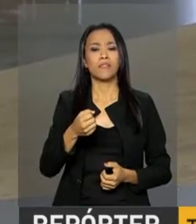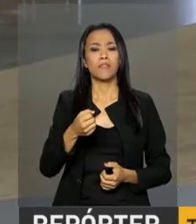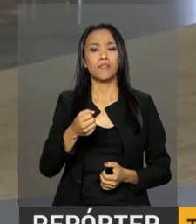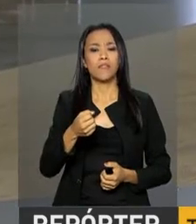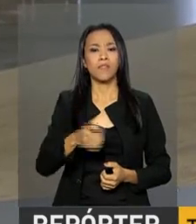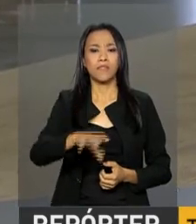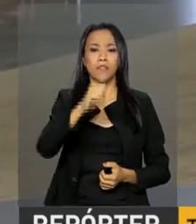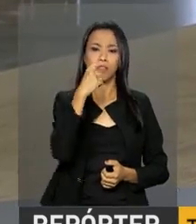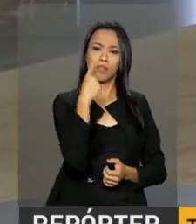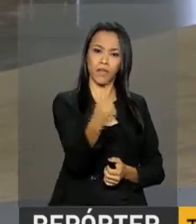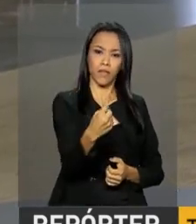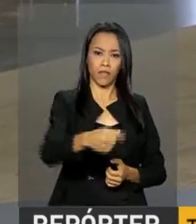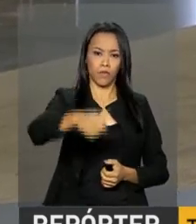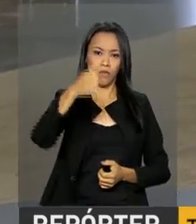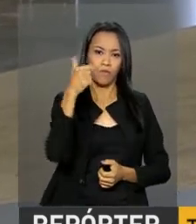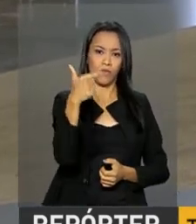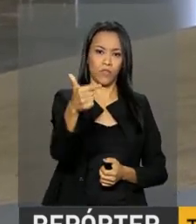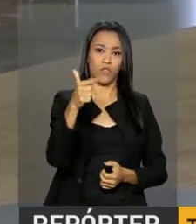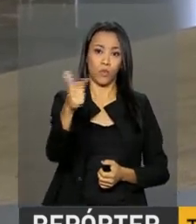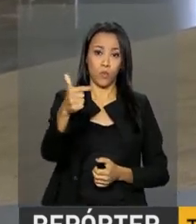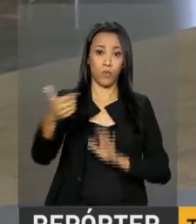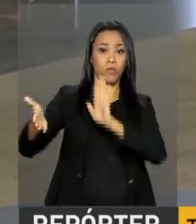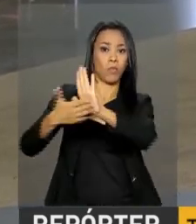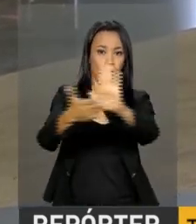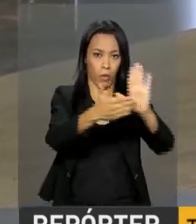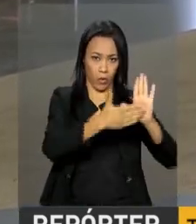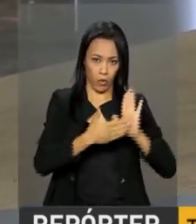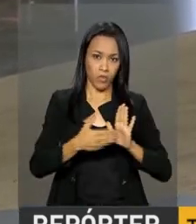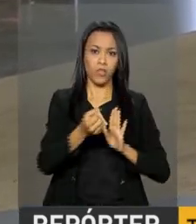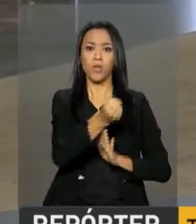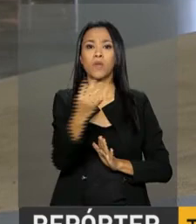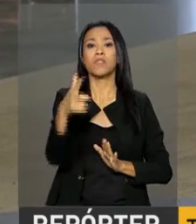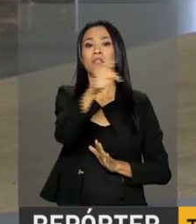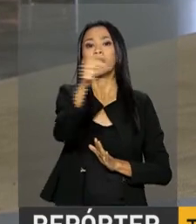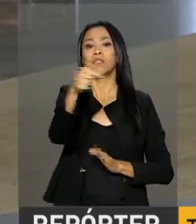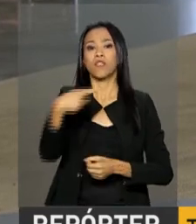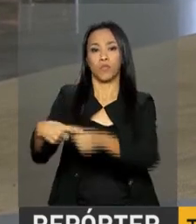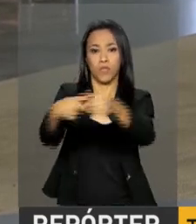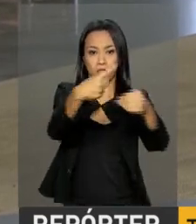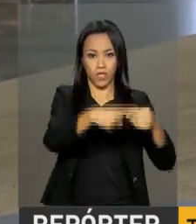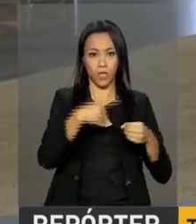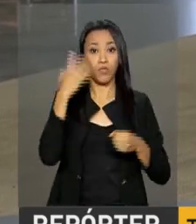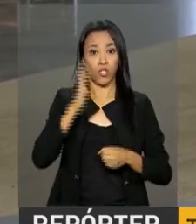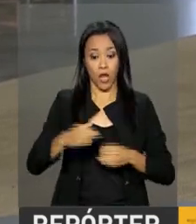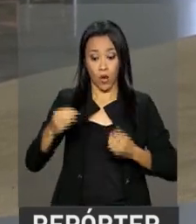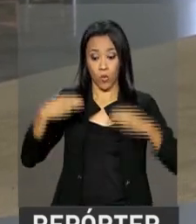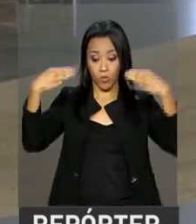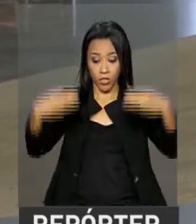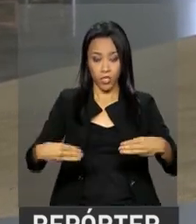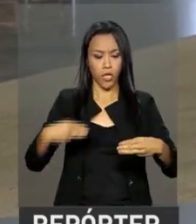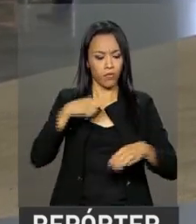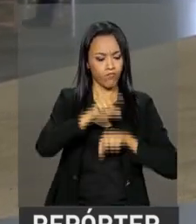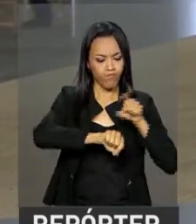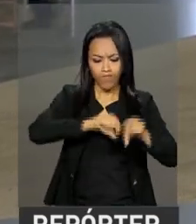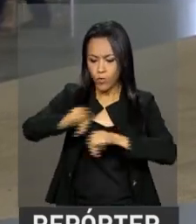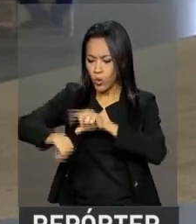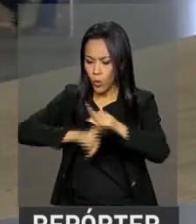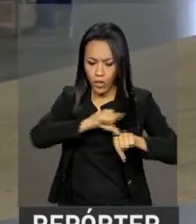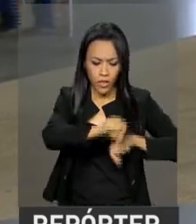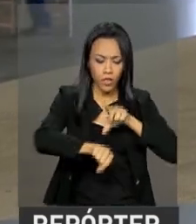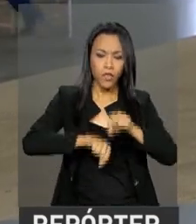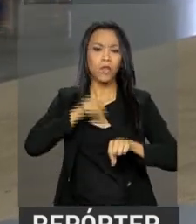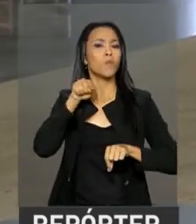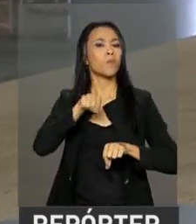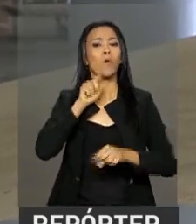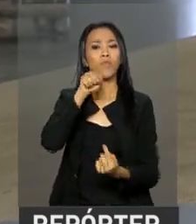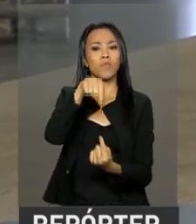122 propostas de 77 municípios foram selecionados pelo ministério das cidades o que vai permitir a construção de mais de